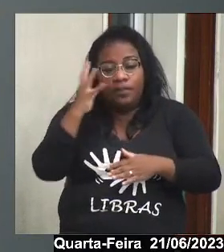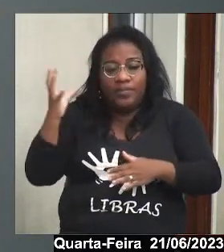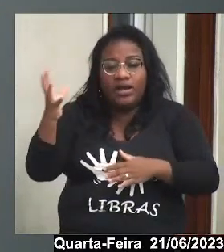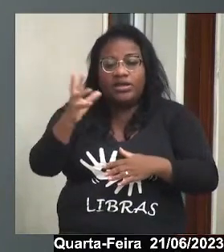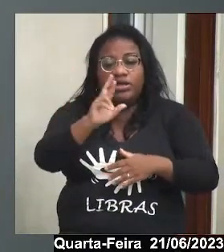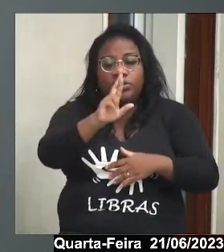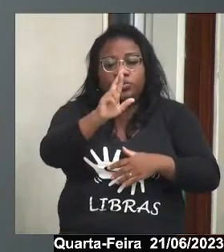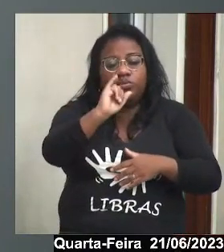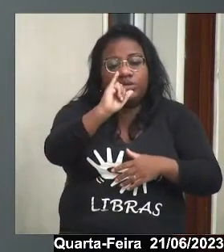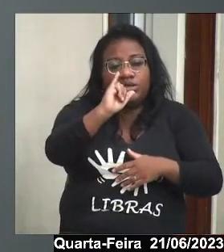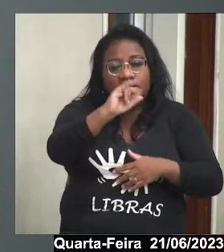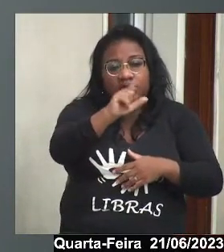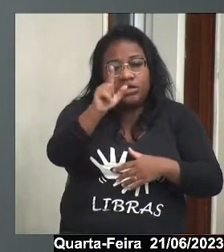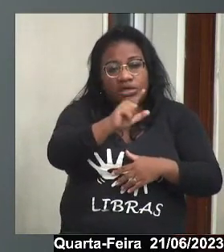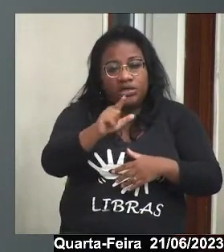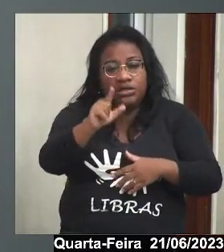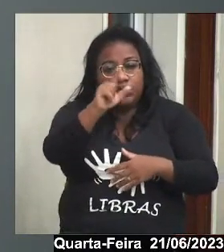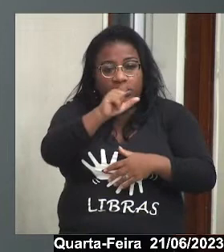trazer aí